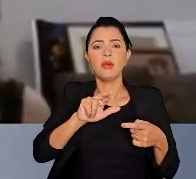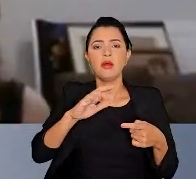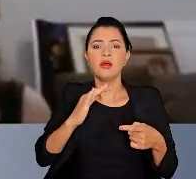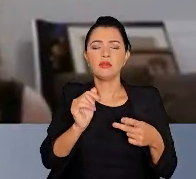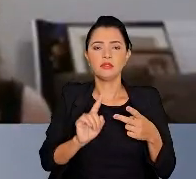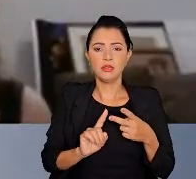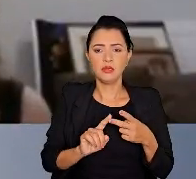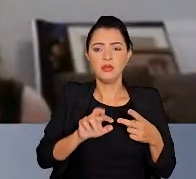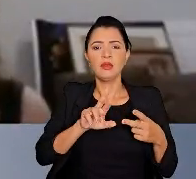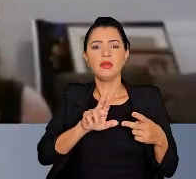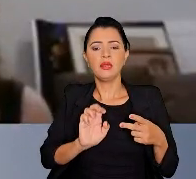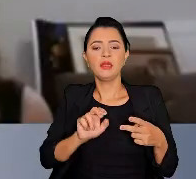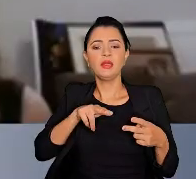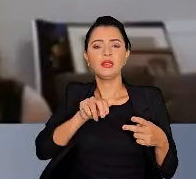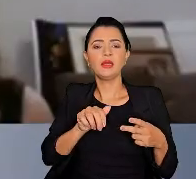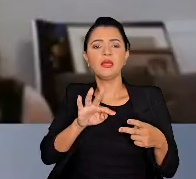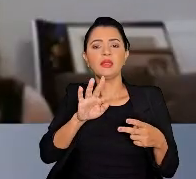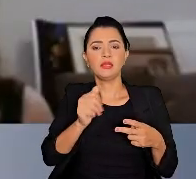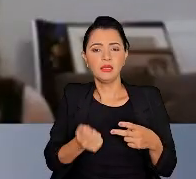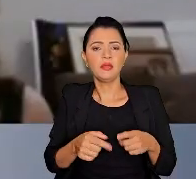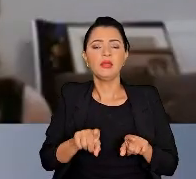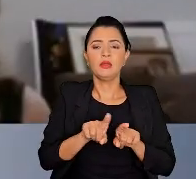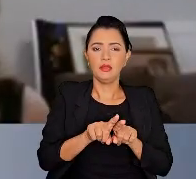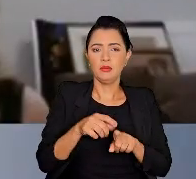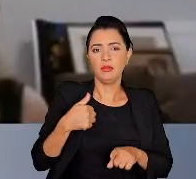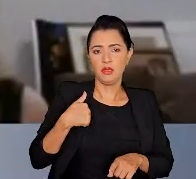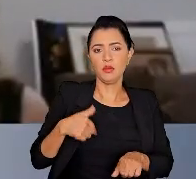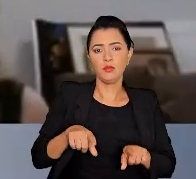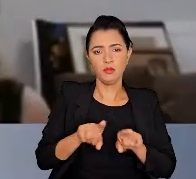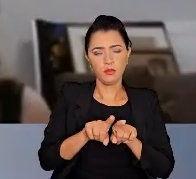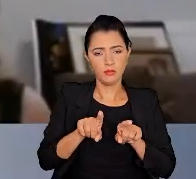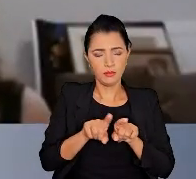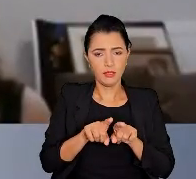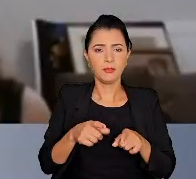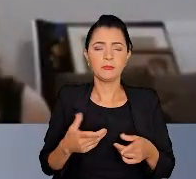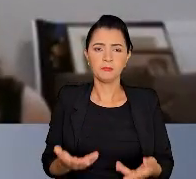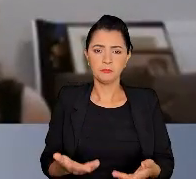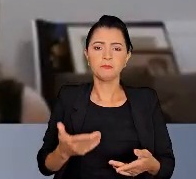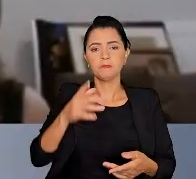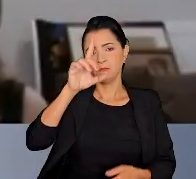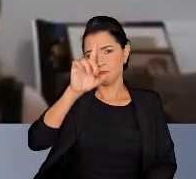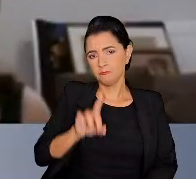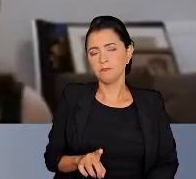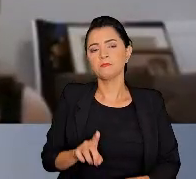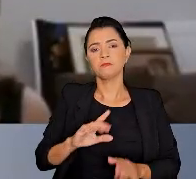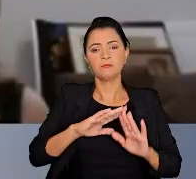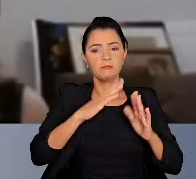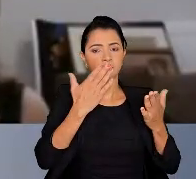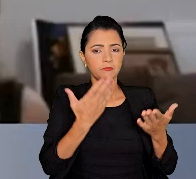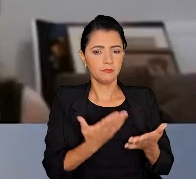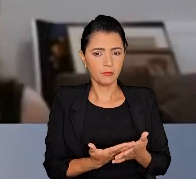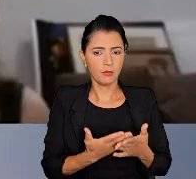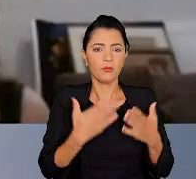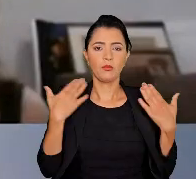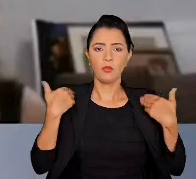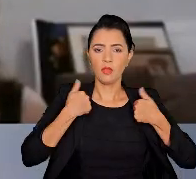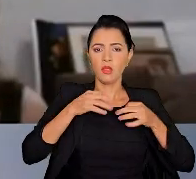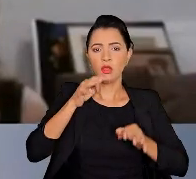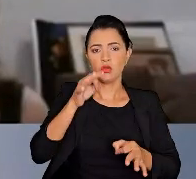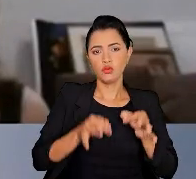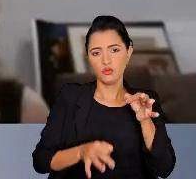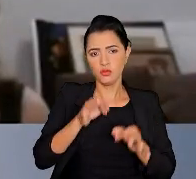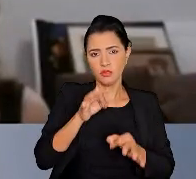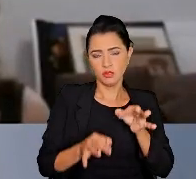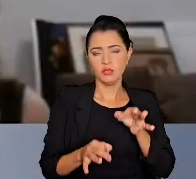Renata Lotufo, e também por mim, que sou diretora da Escola de Magistrados. Nós